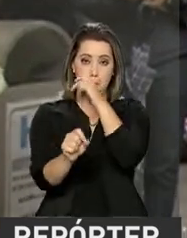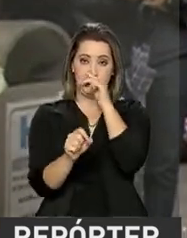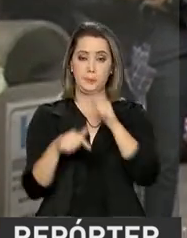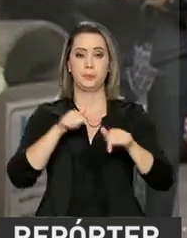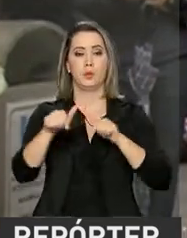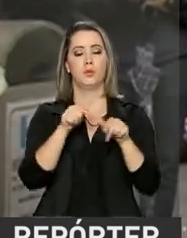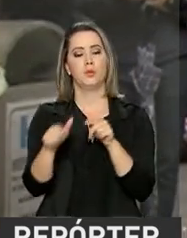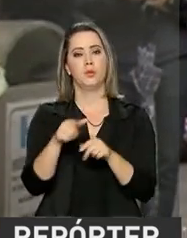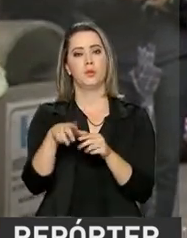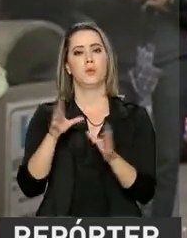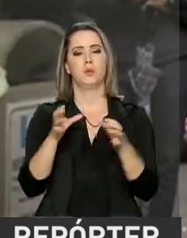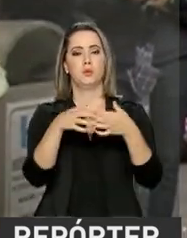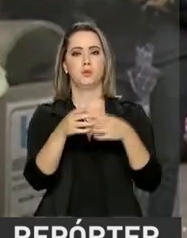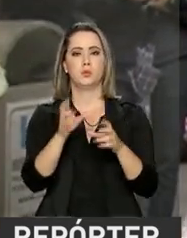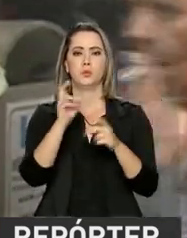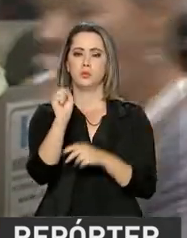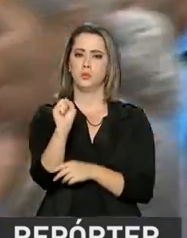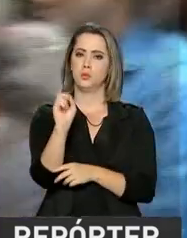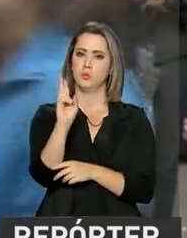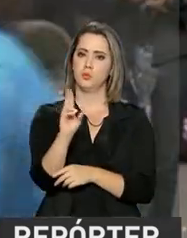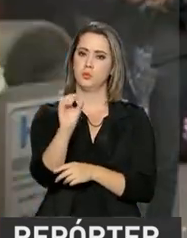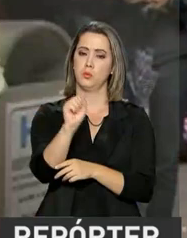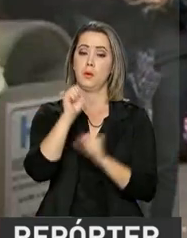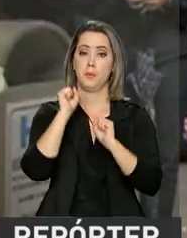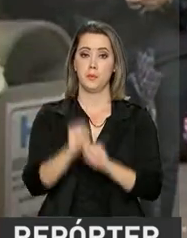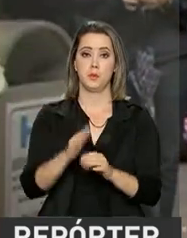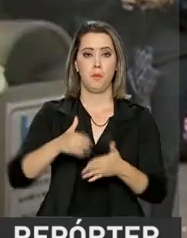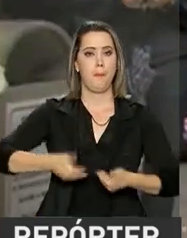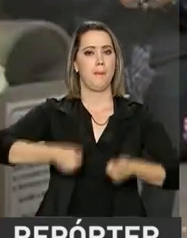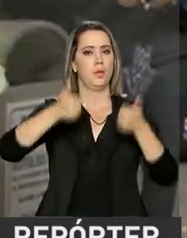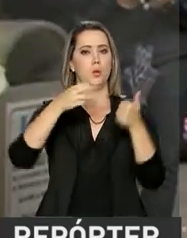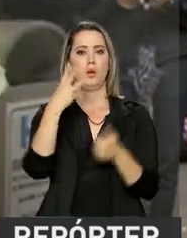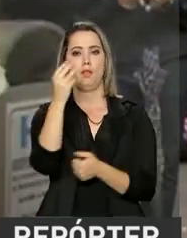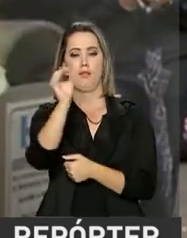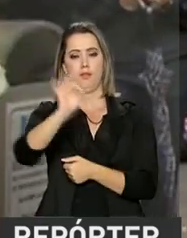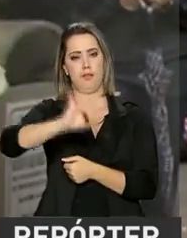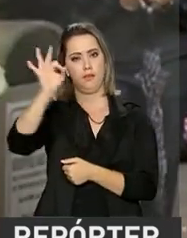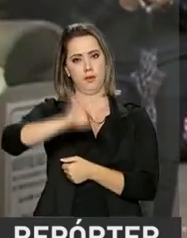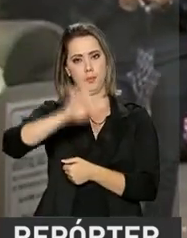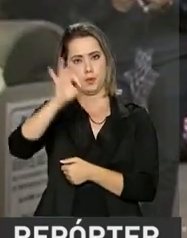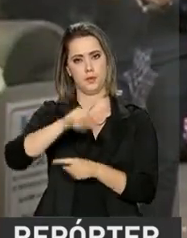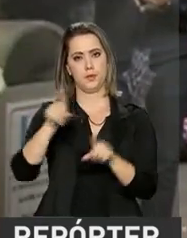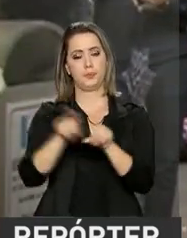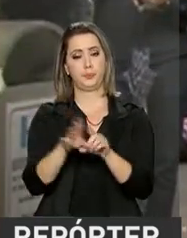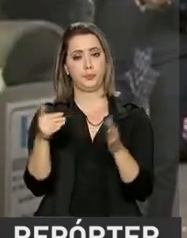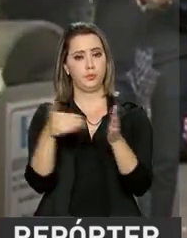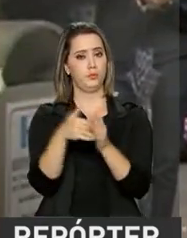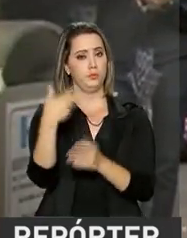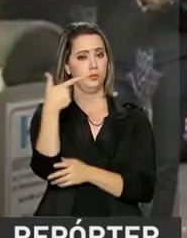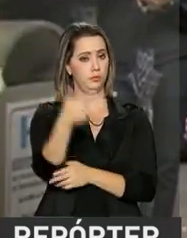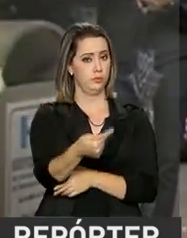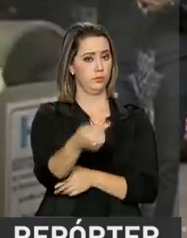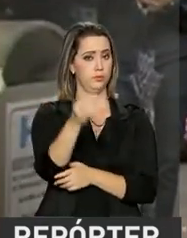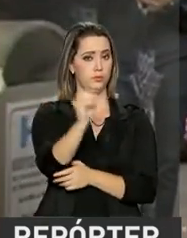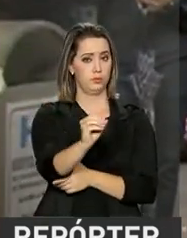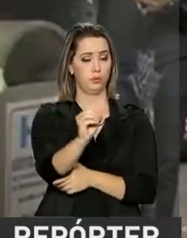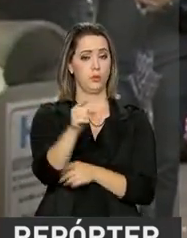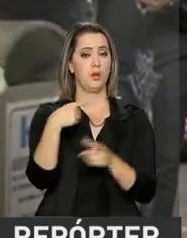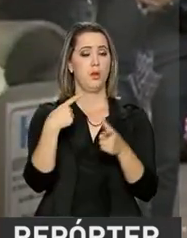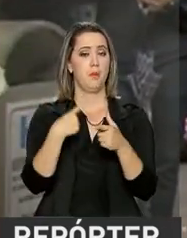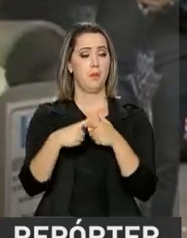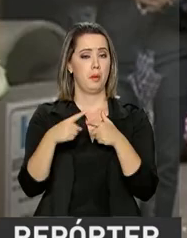SUS é possível aumentar em 30% os atendimentos da atenção básica e em até 70% de alta